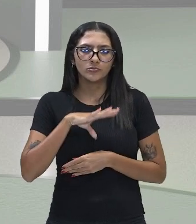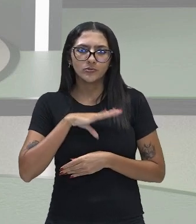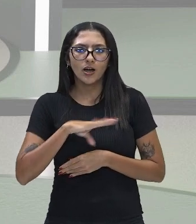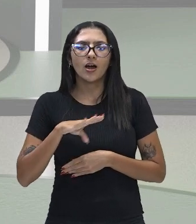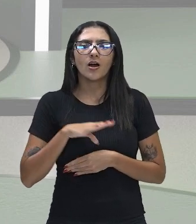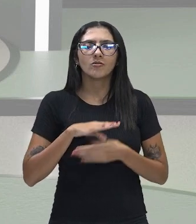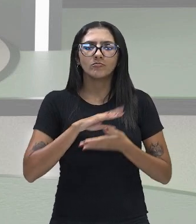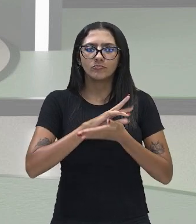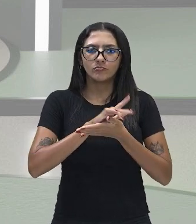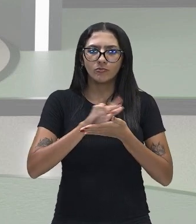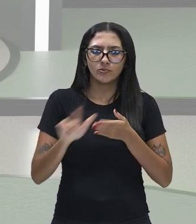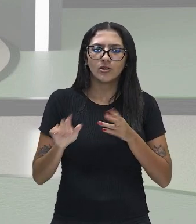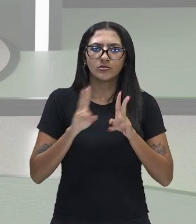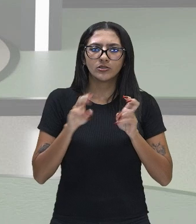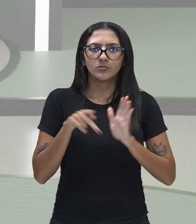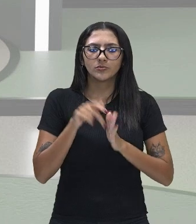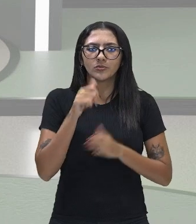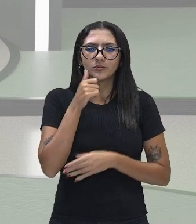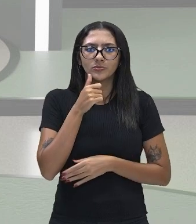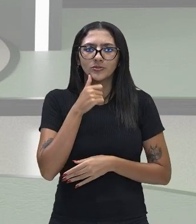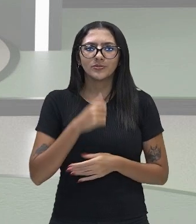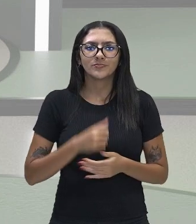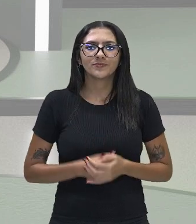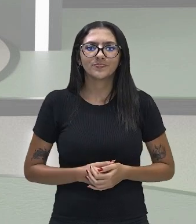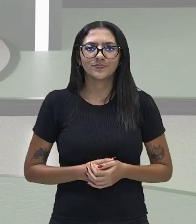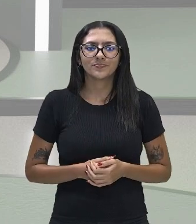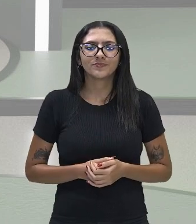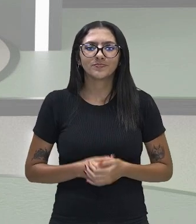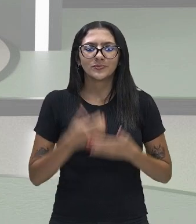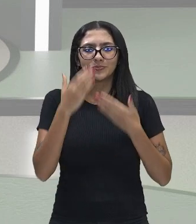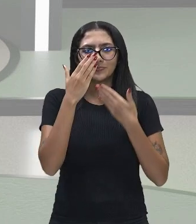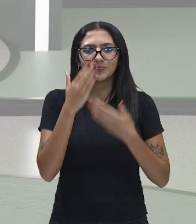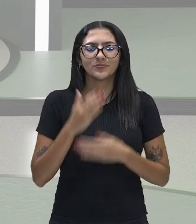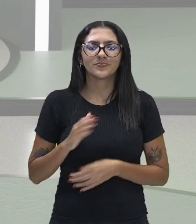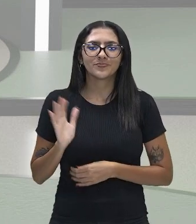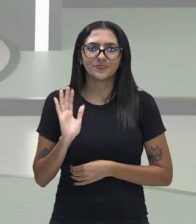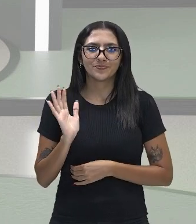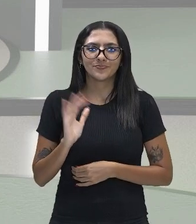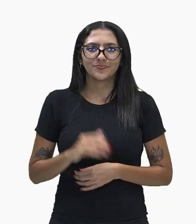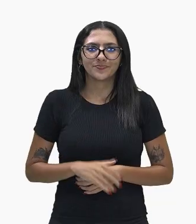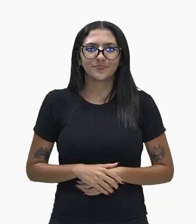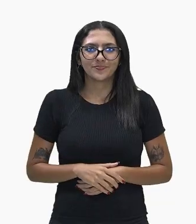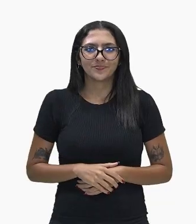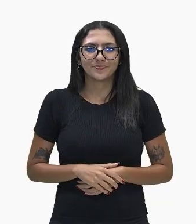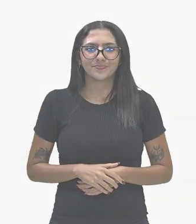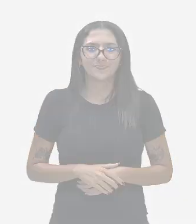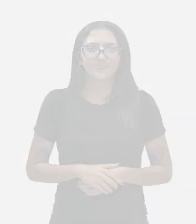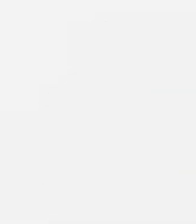ovulação e puberdade. Muito obrigada pela sua atenção.